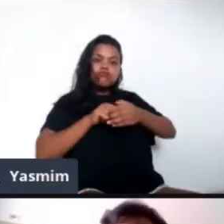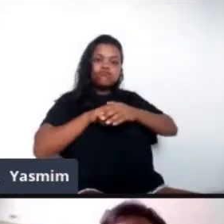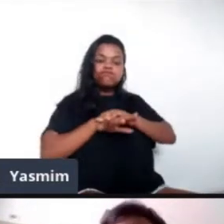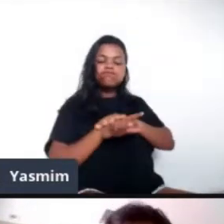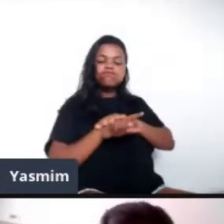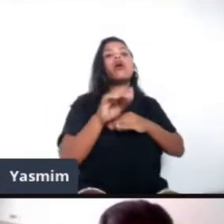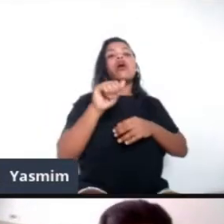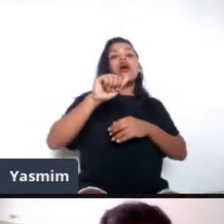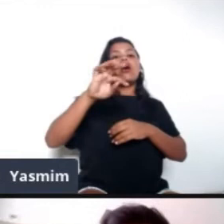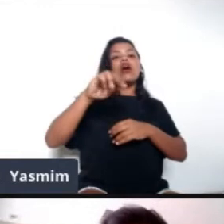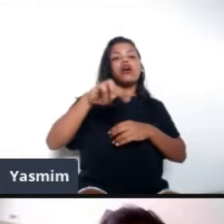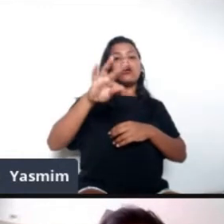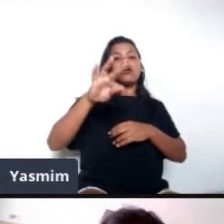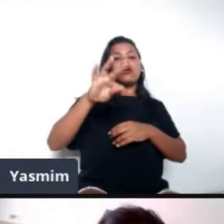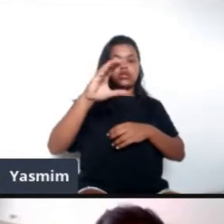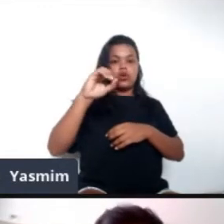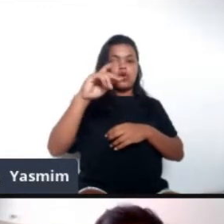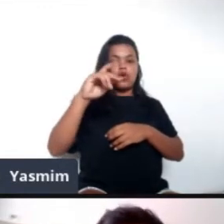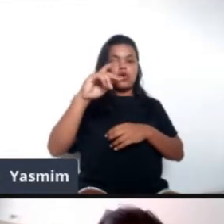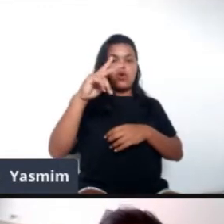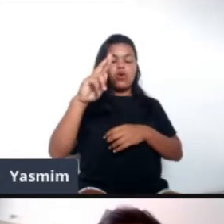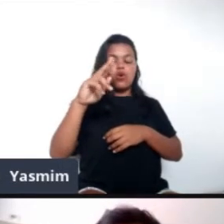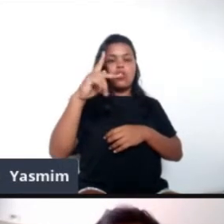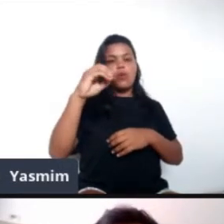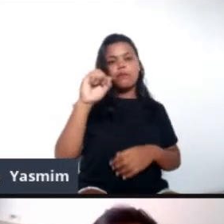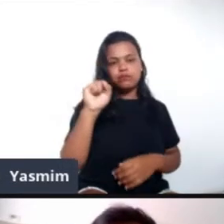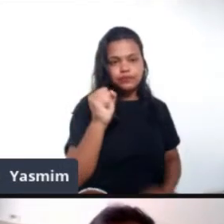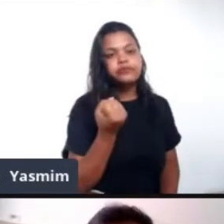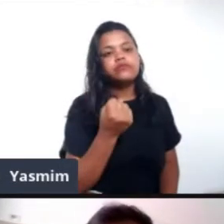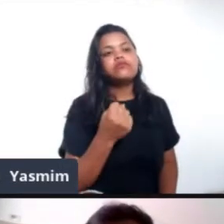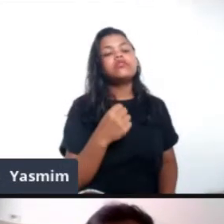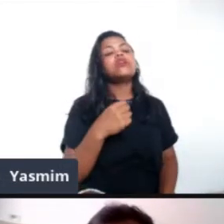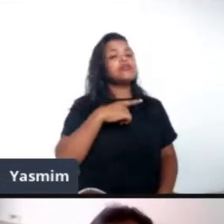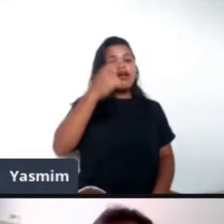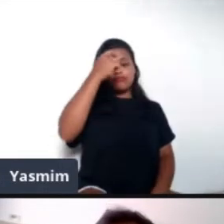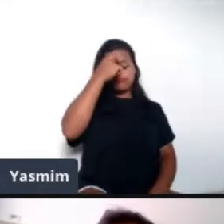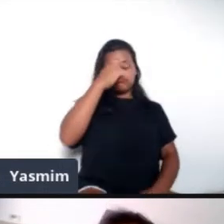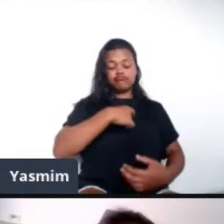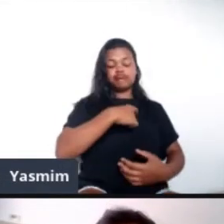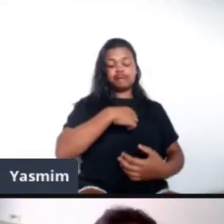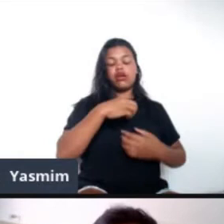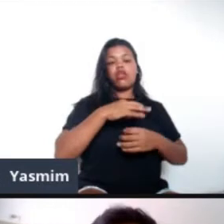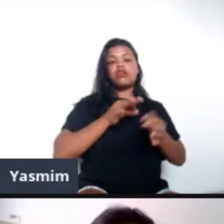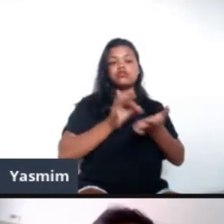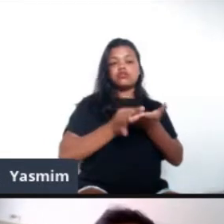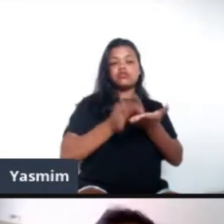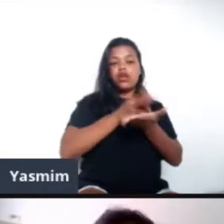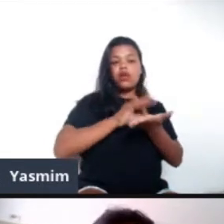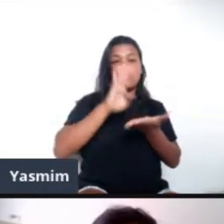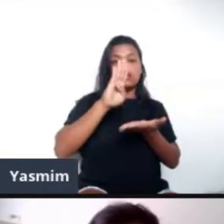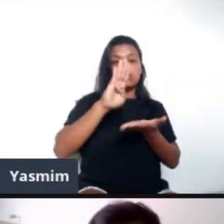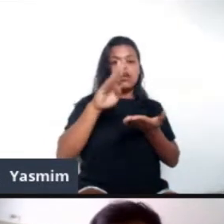de anticorpo que a gente produz. Num primeiro momento, as células B elas são capazes de reconhecer antígenos que